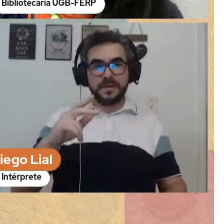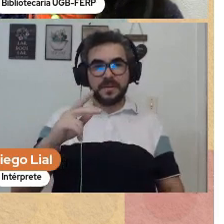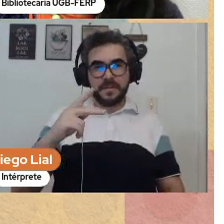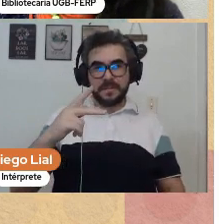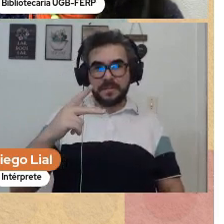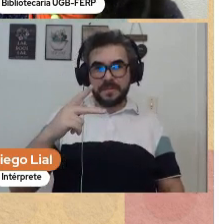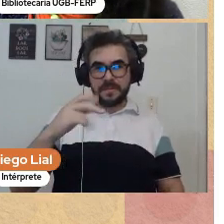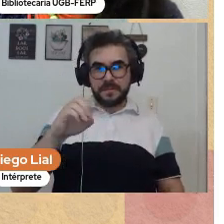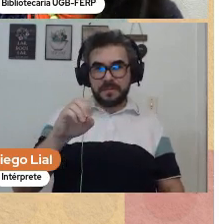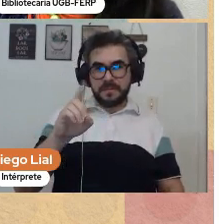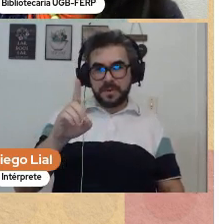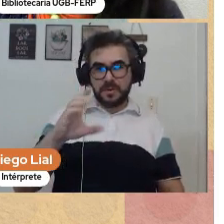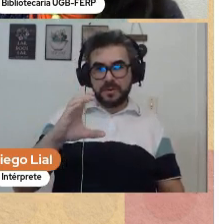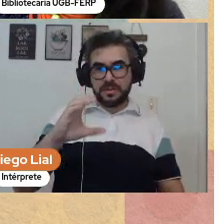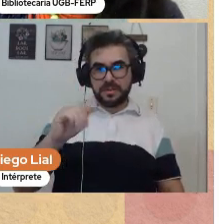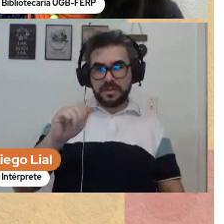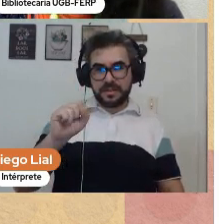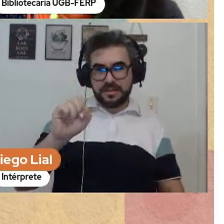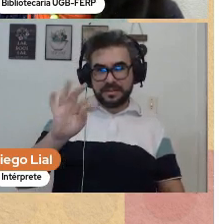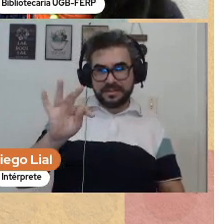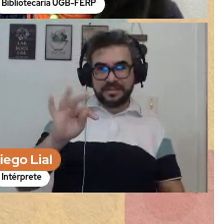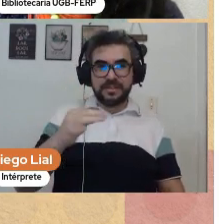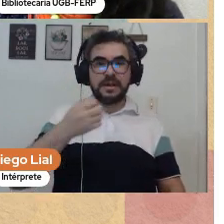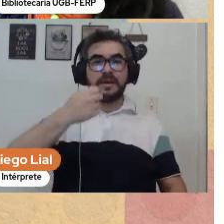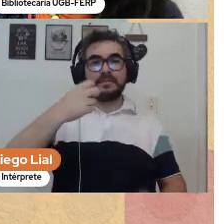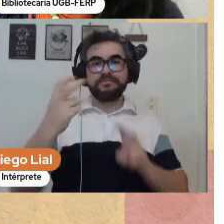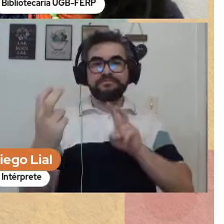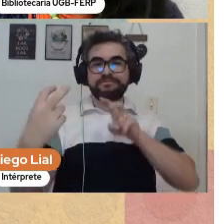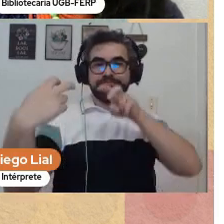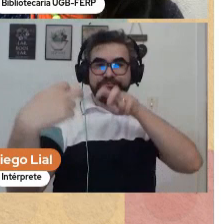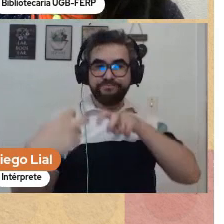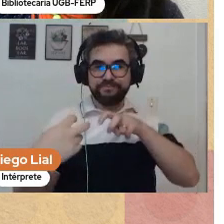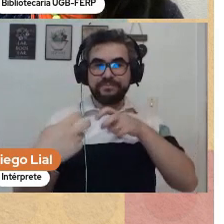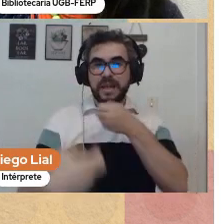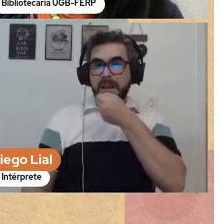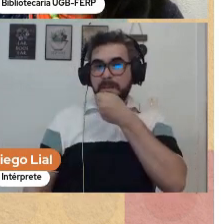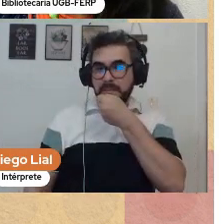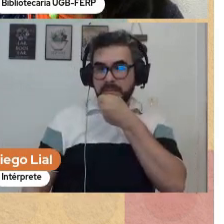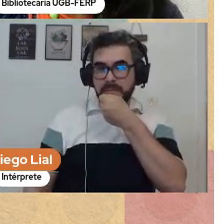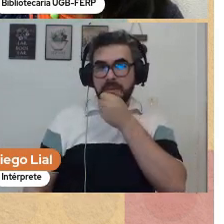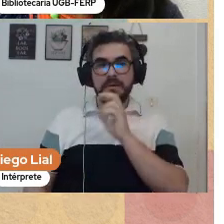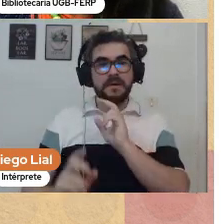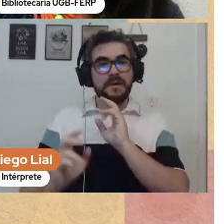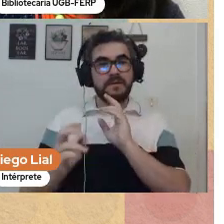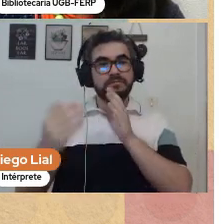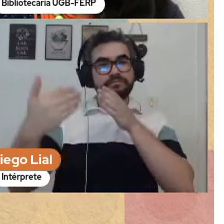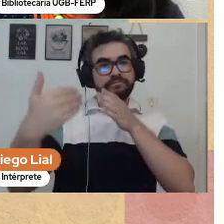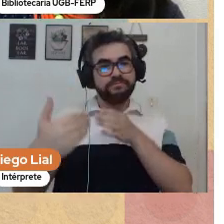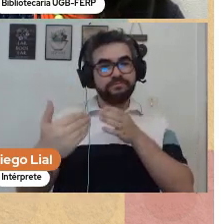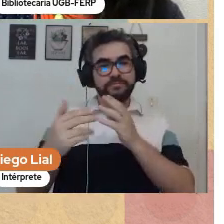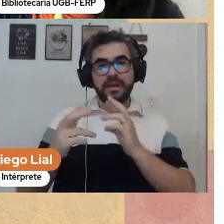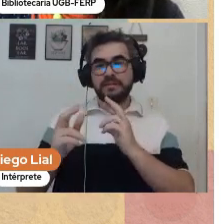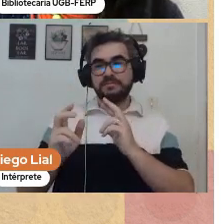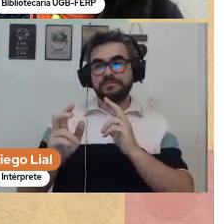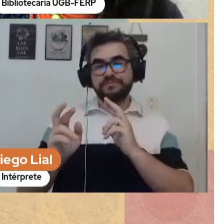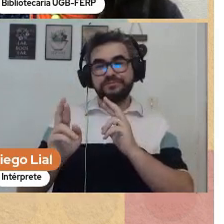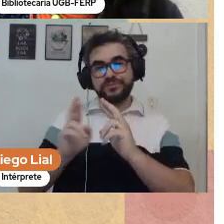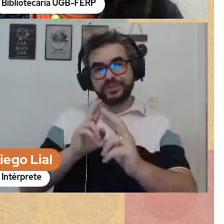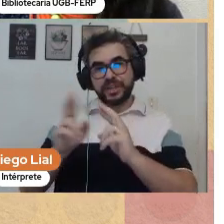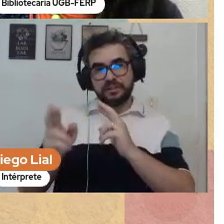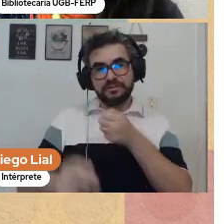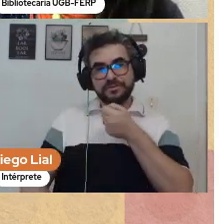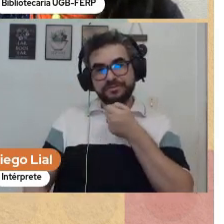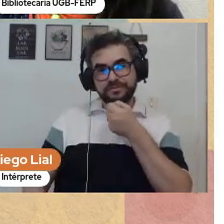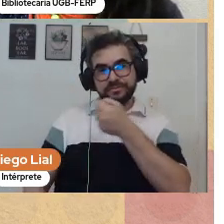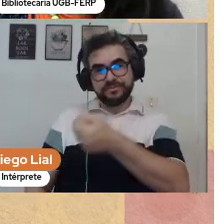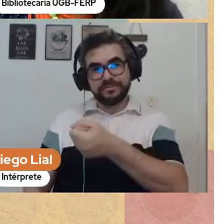são documentos sonoros, sim, é óbvio, né, Magda? Mas não são documentos sonoros como entrevistas se eles não